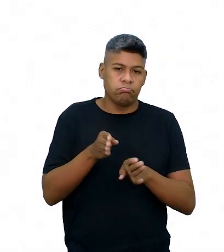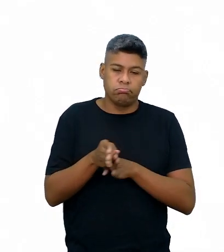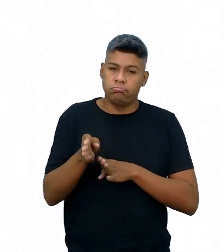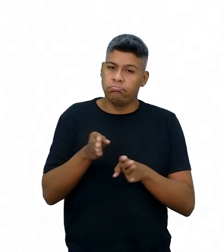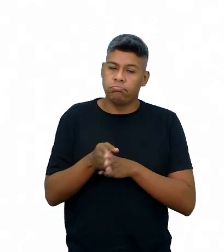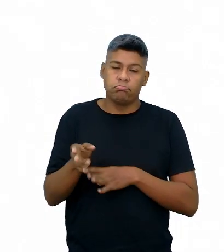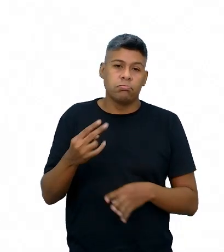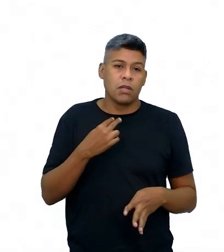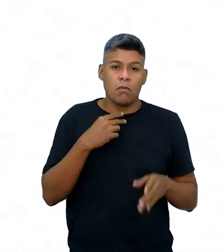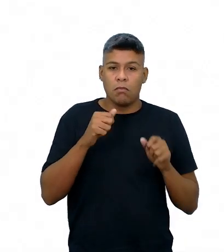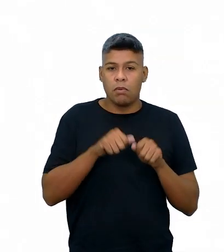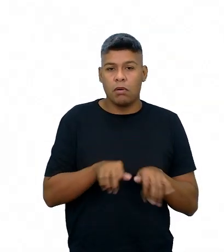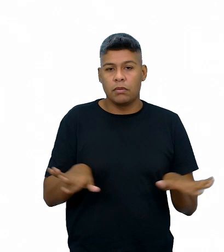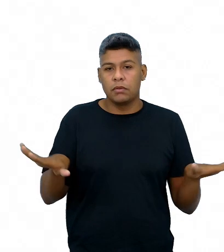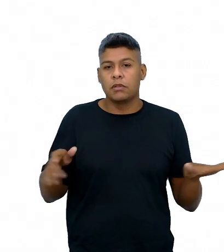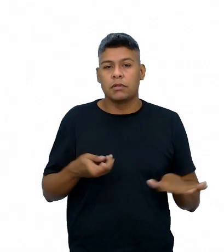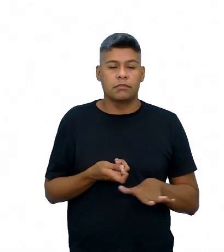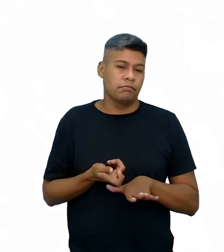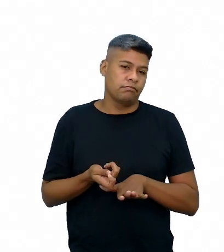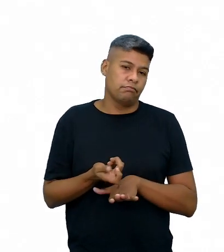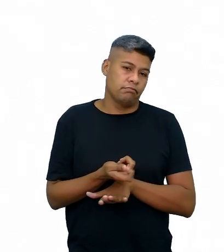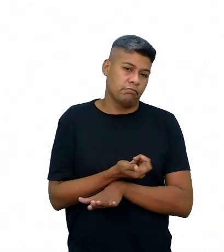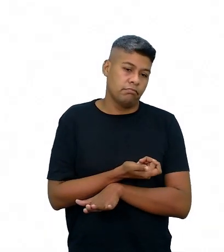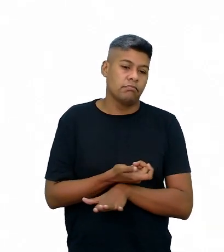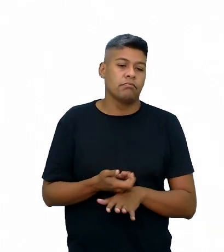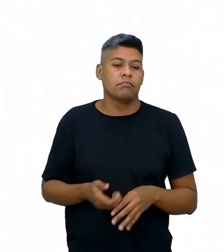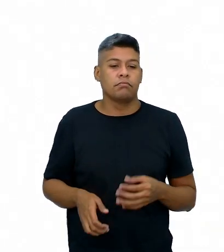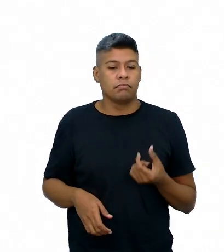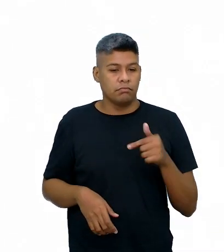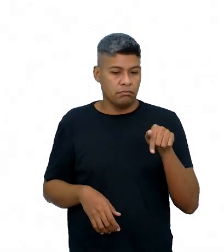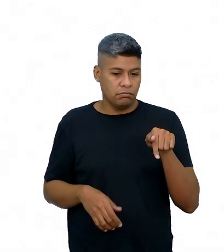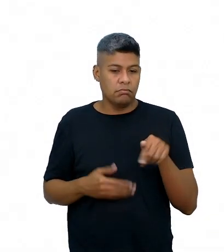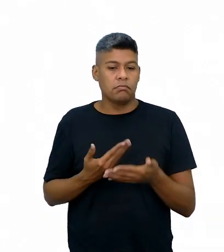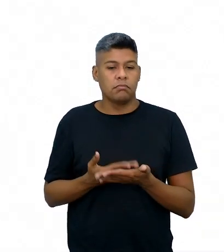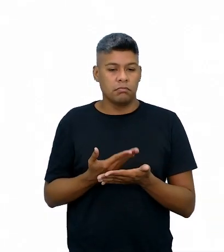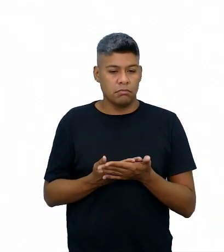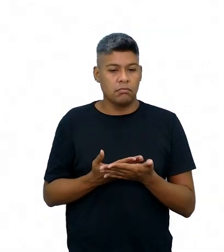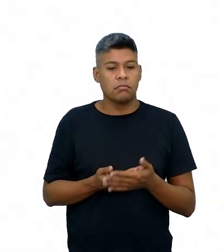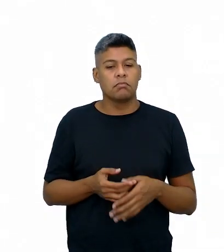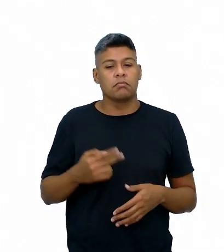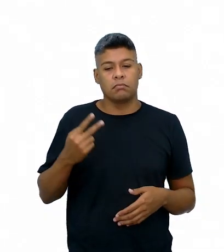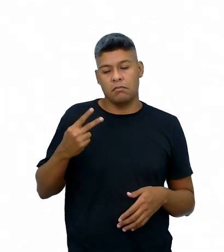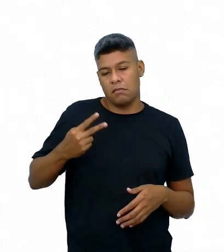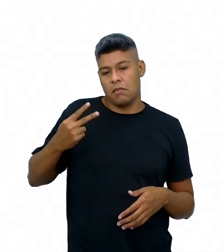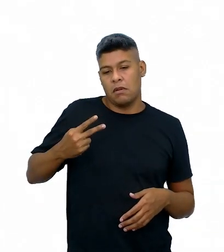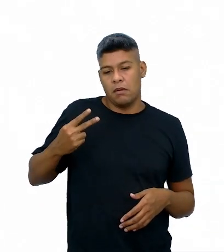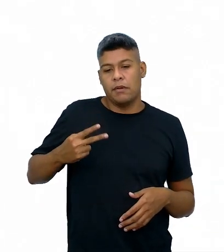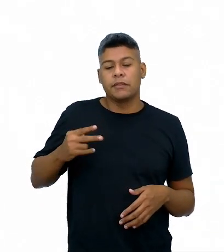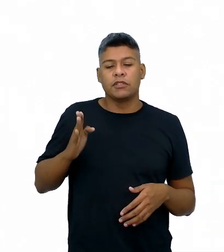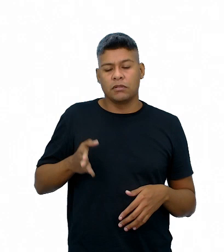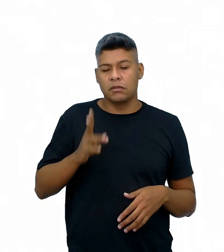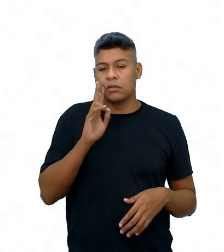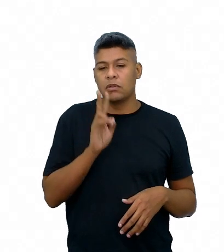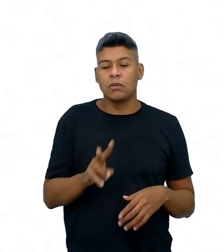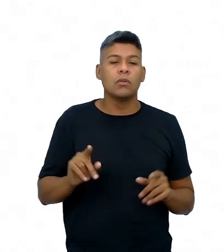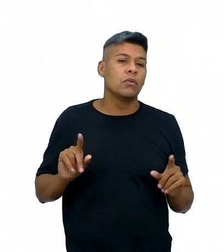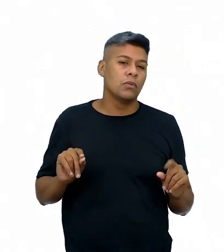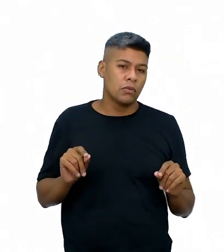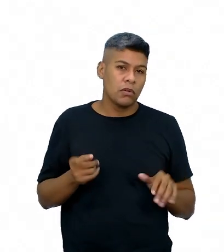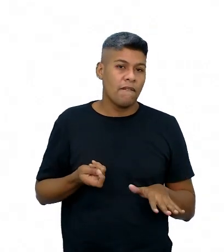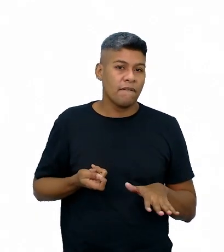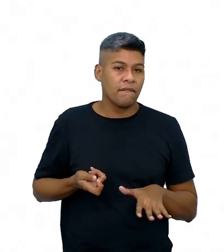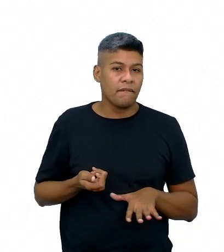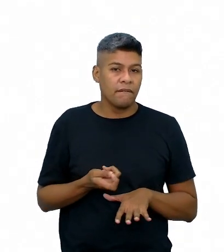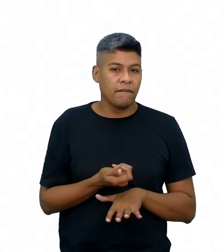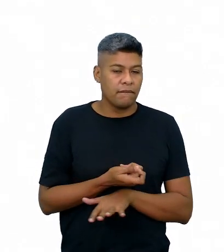para não divulgar fake news, aula 7 e 8, já olhando as fake